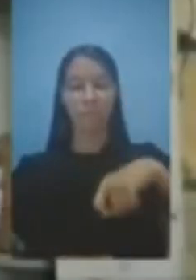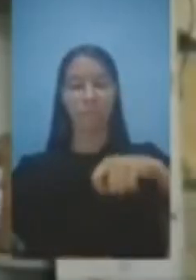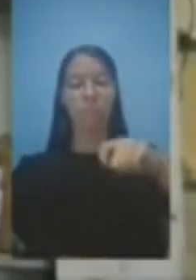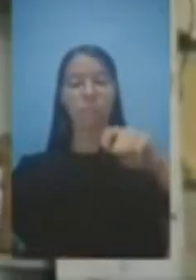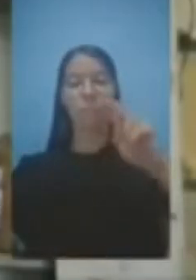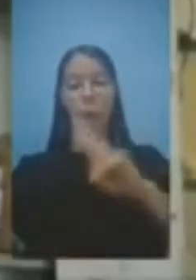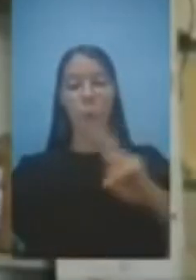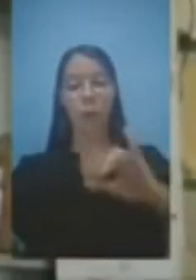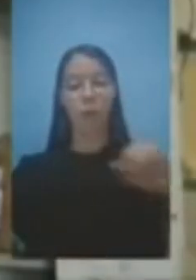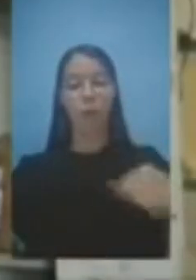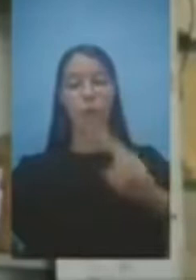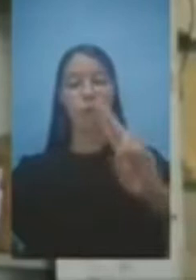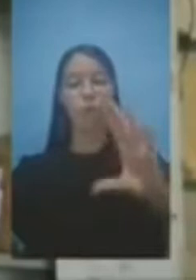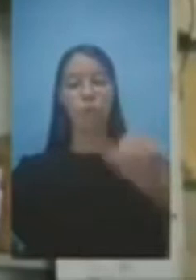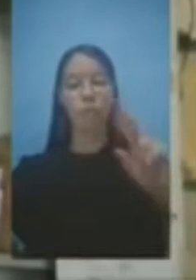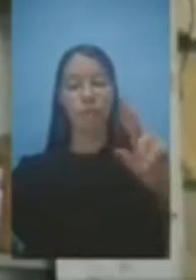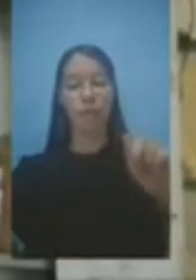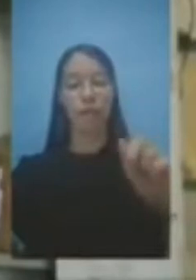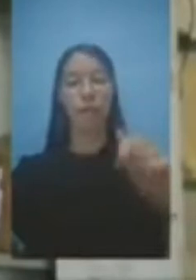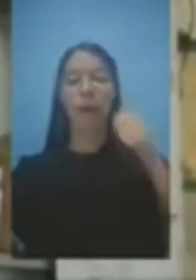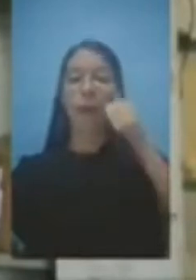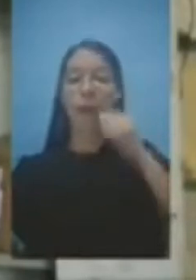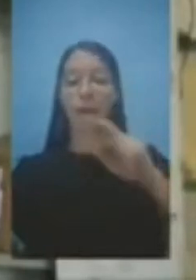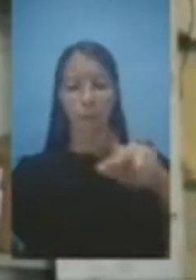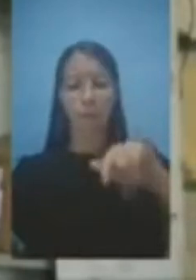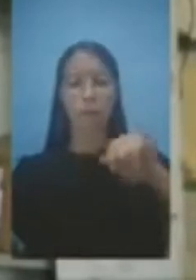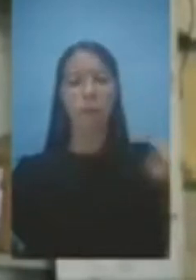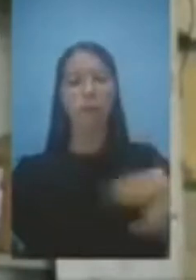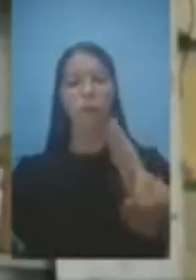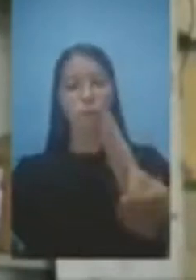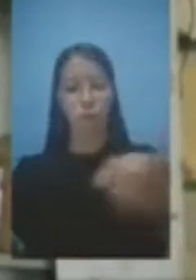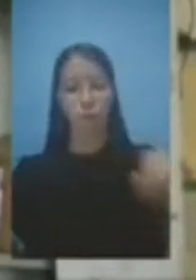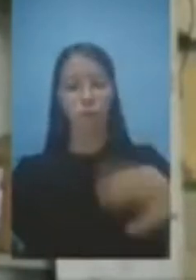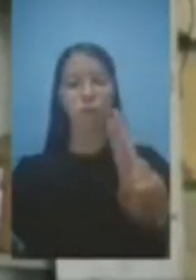Eu sou Jussara Miranda, irmã de Juju Miranda.